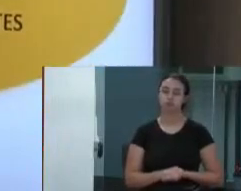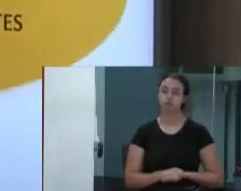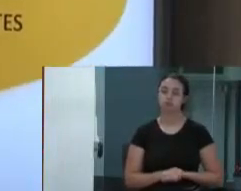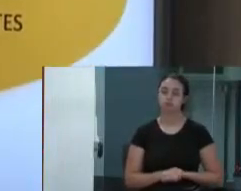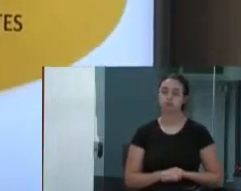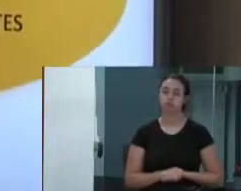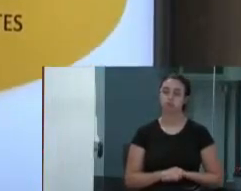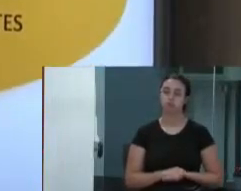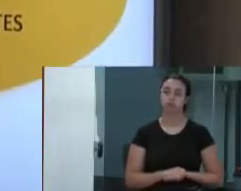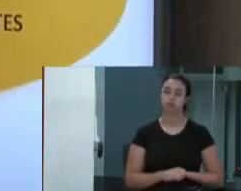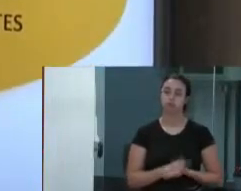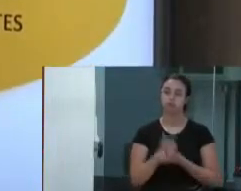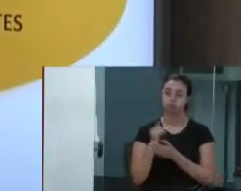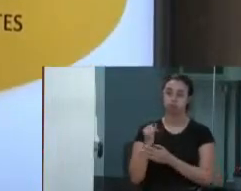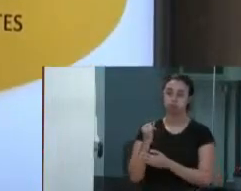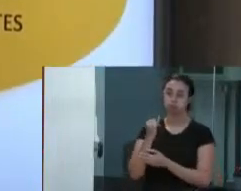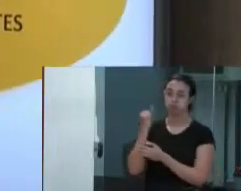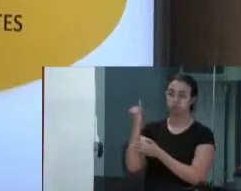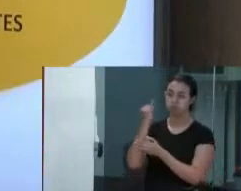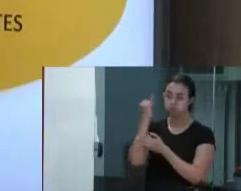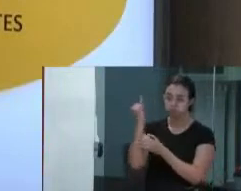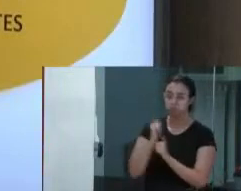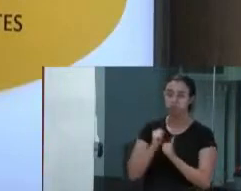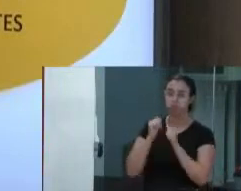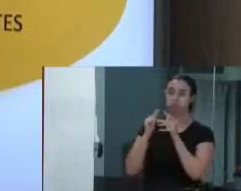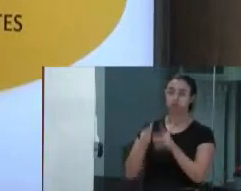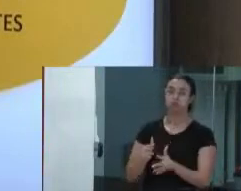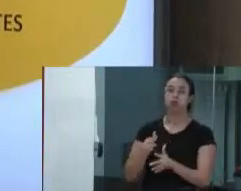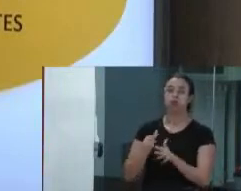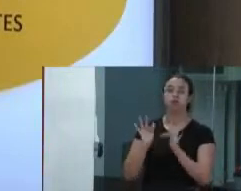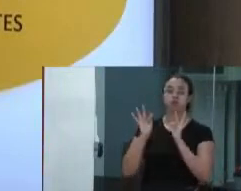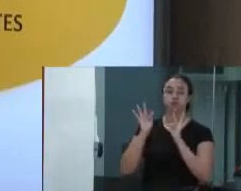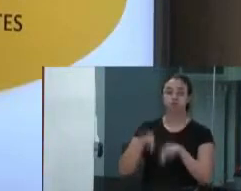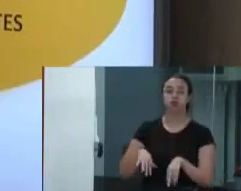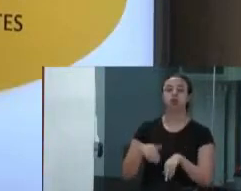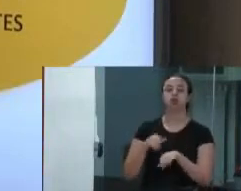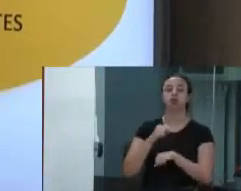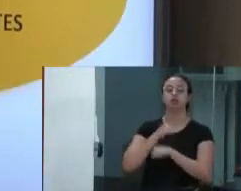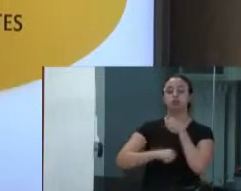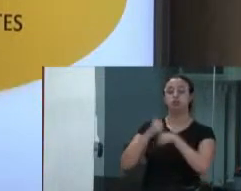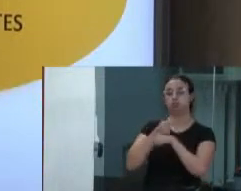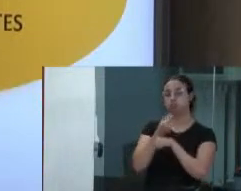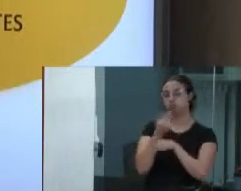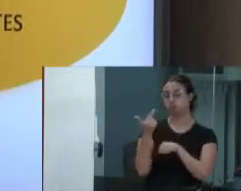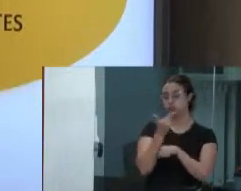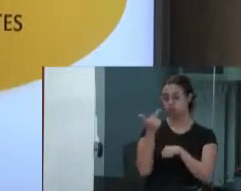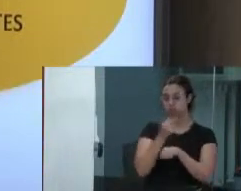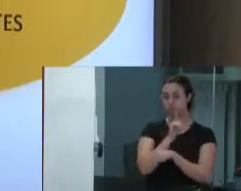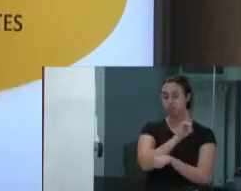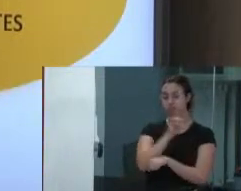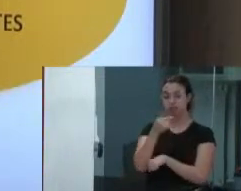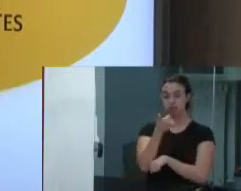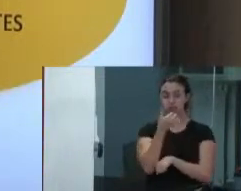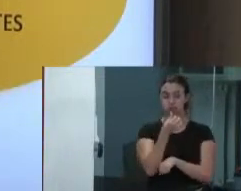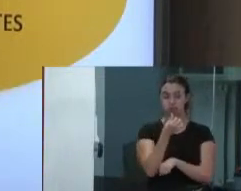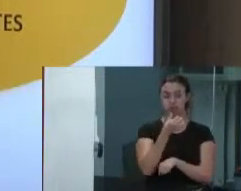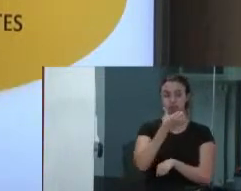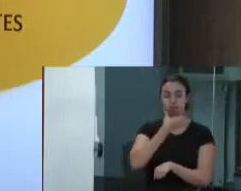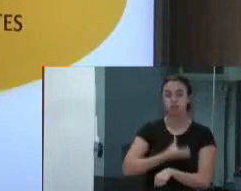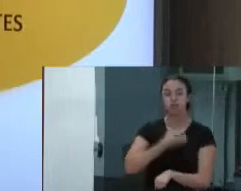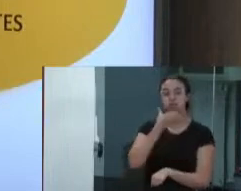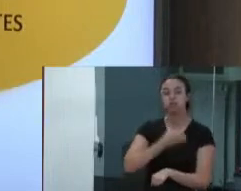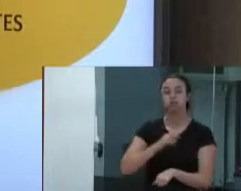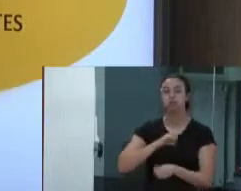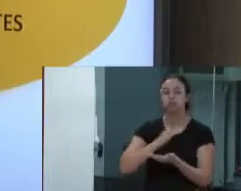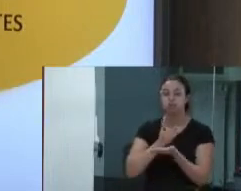Outra importante ação, né, no final do ano passado, exatamente no dia 16 de dezembro, nós tivemos a implantação